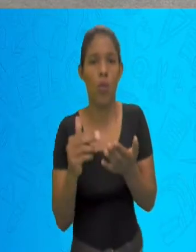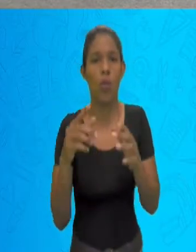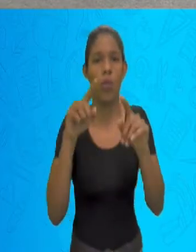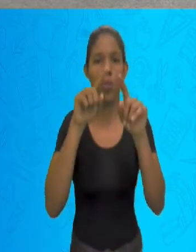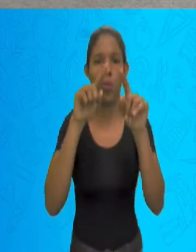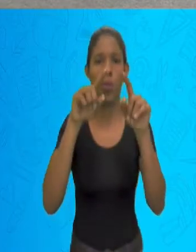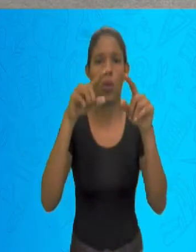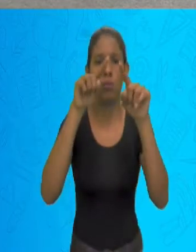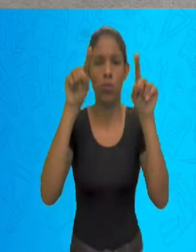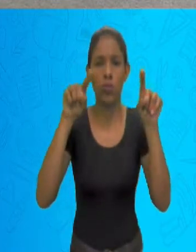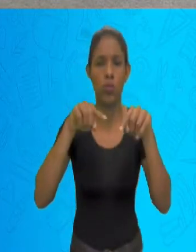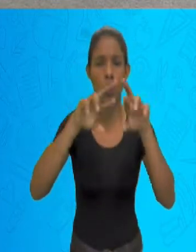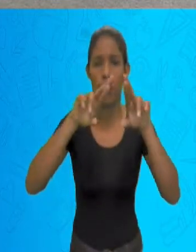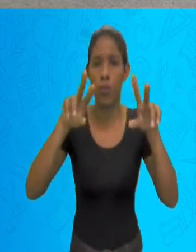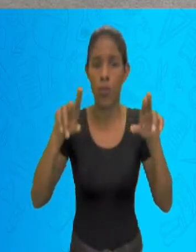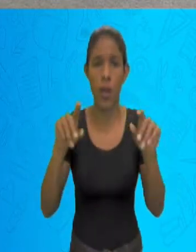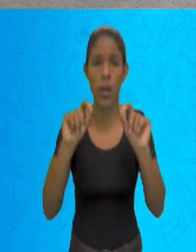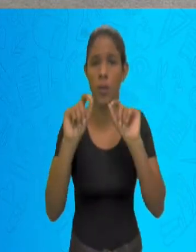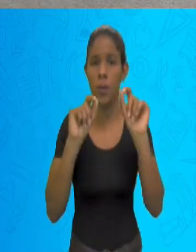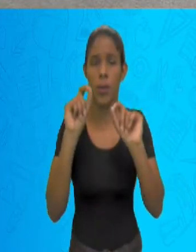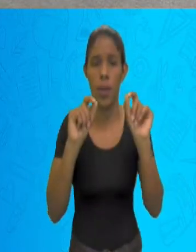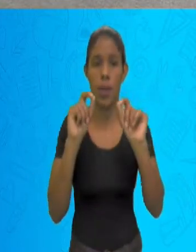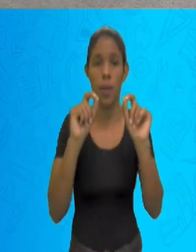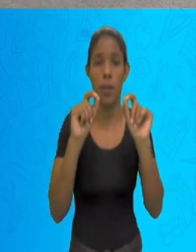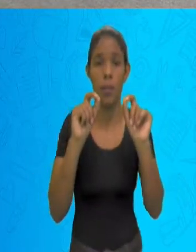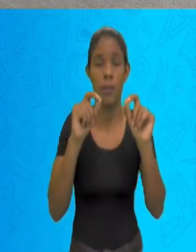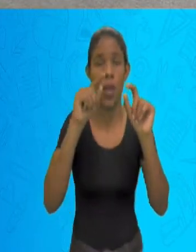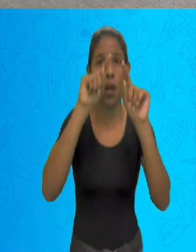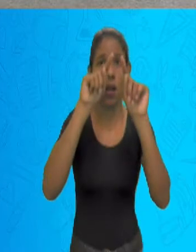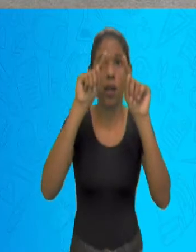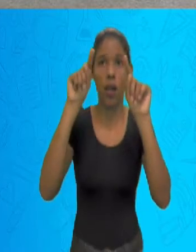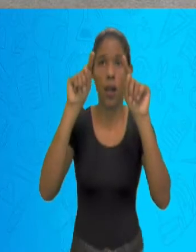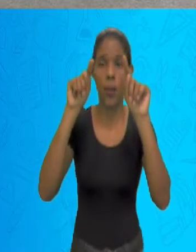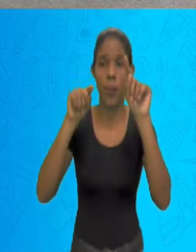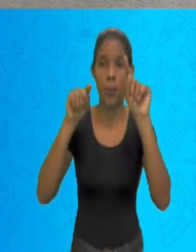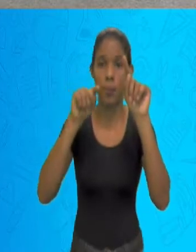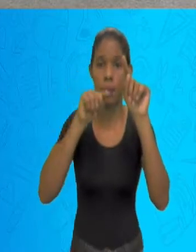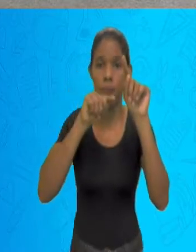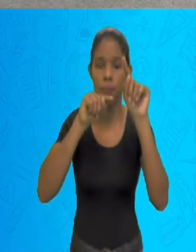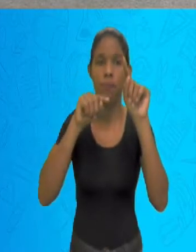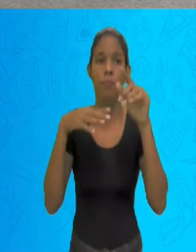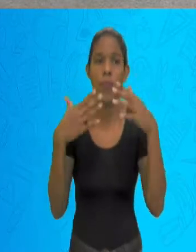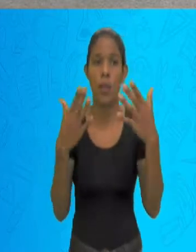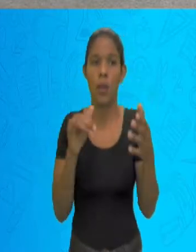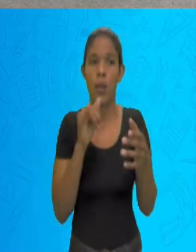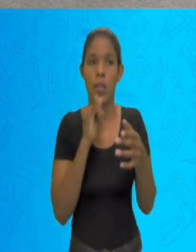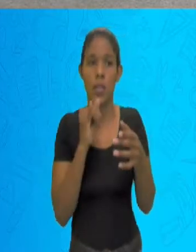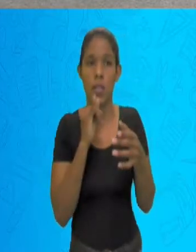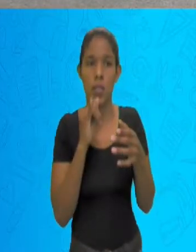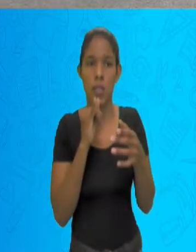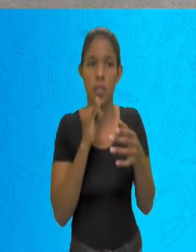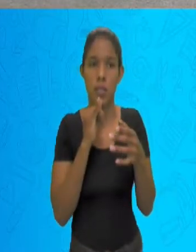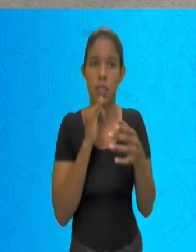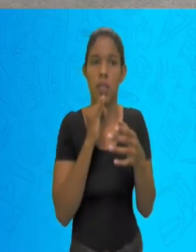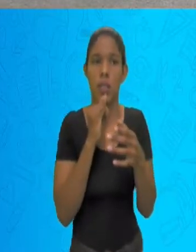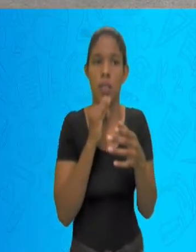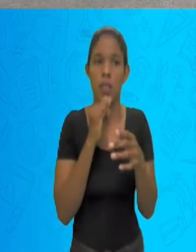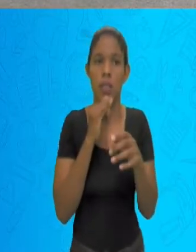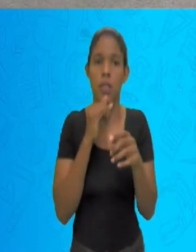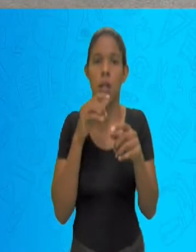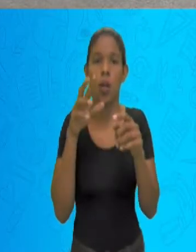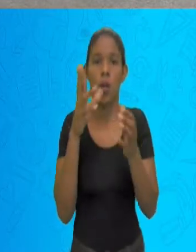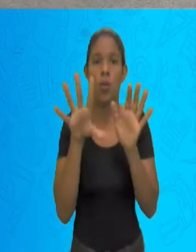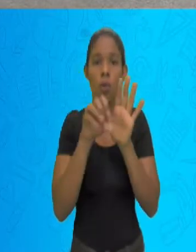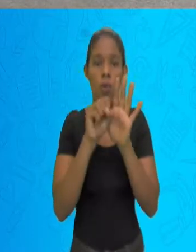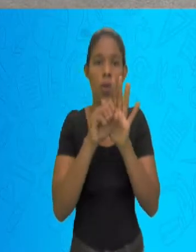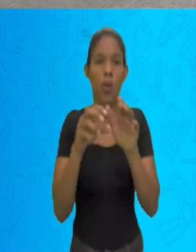possui quantos lados? Você sabe? Vamos contar comigo? 1, 2, 3,